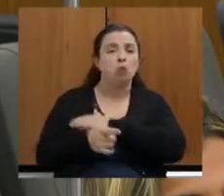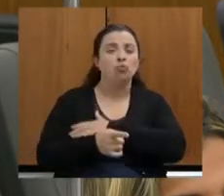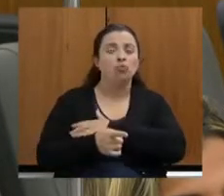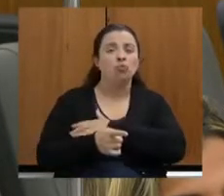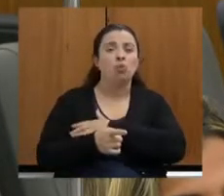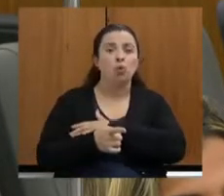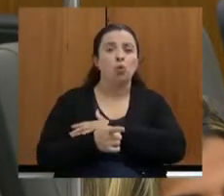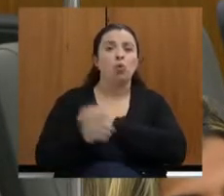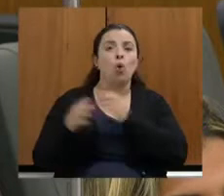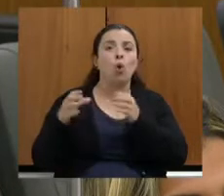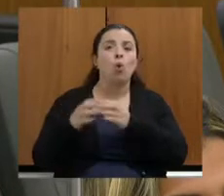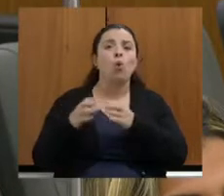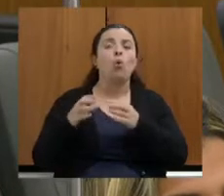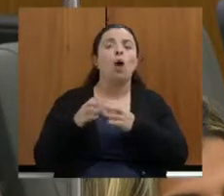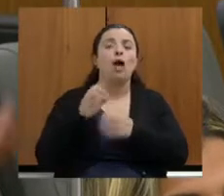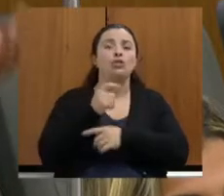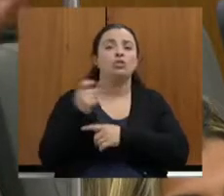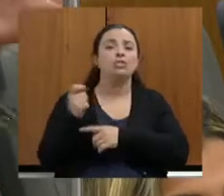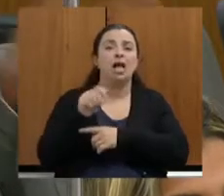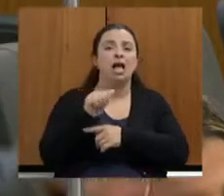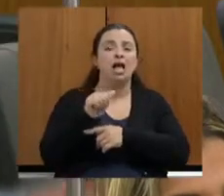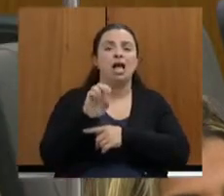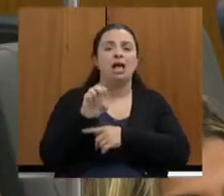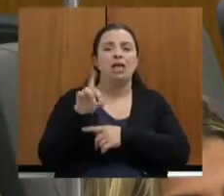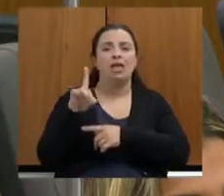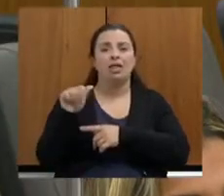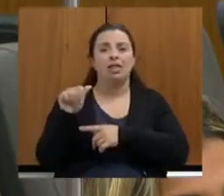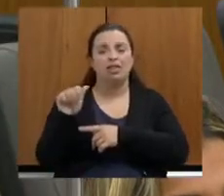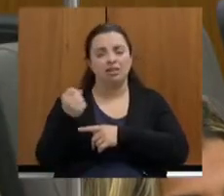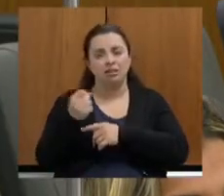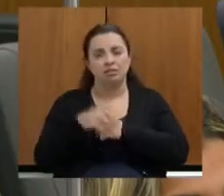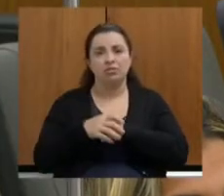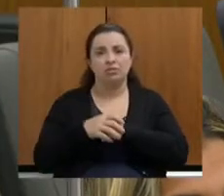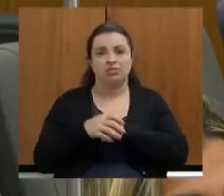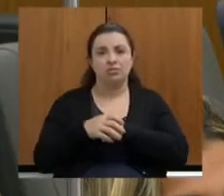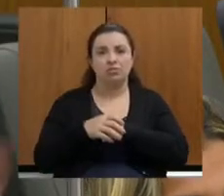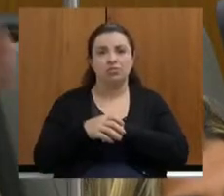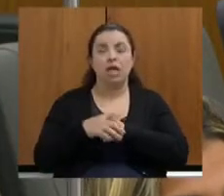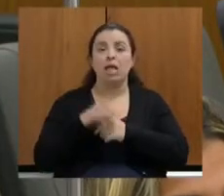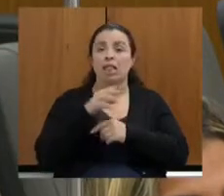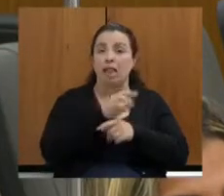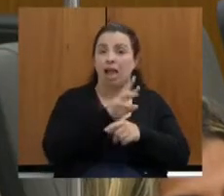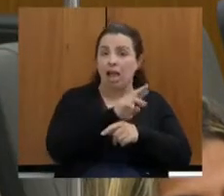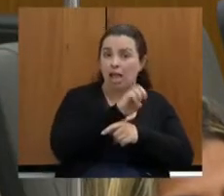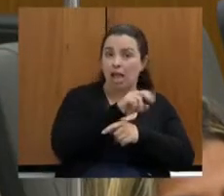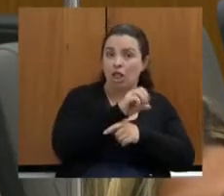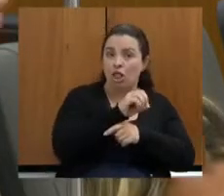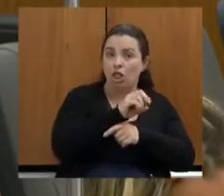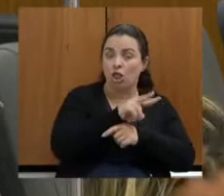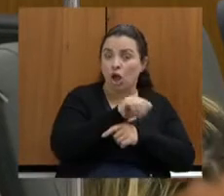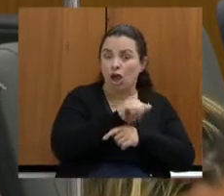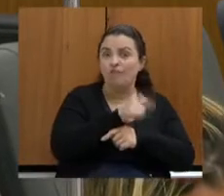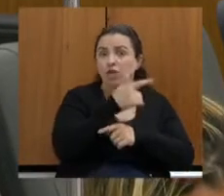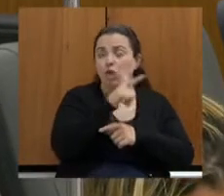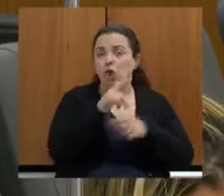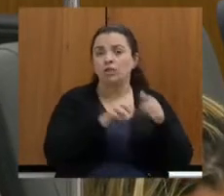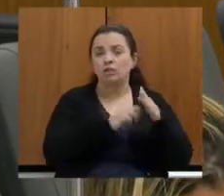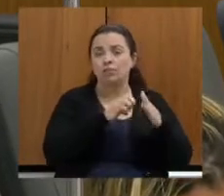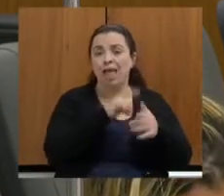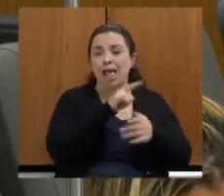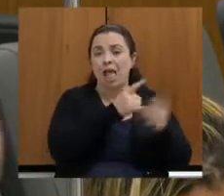birra né tanto da renova quanto de Juiz enquanto estava lá participando com nós é